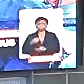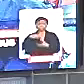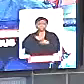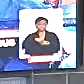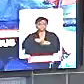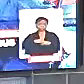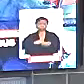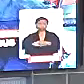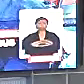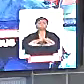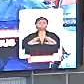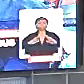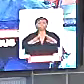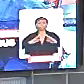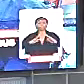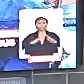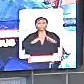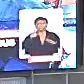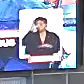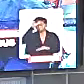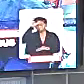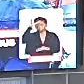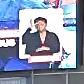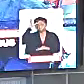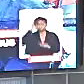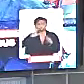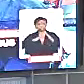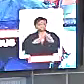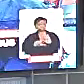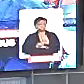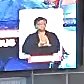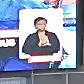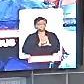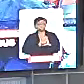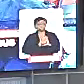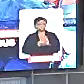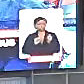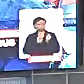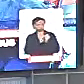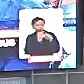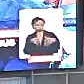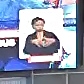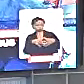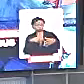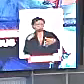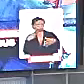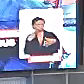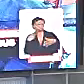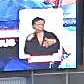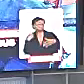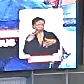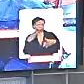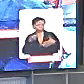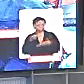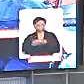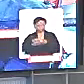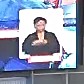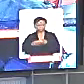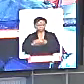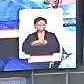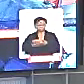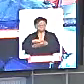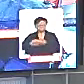leis vendo pesso vereadores defendo interesse de empresas e eu acho que a gente foi eleito para